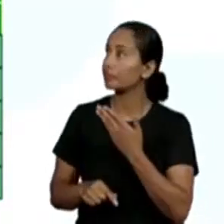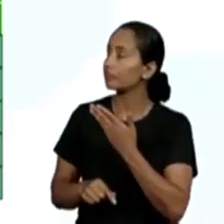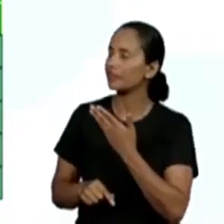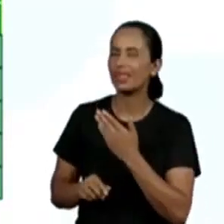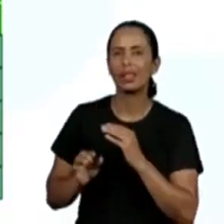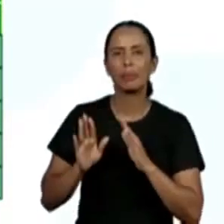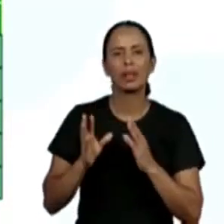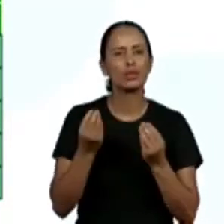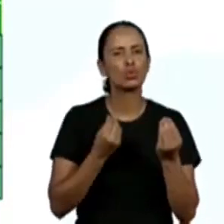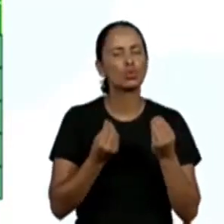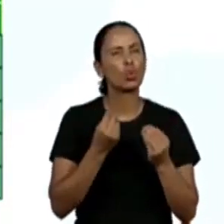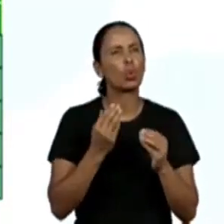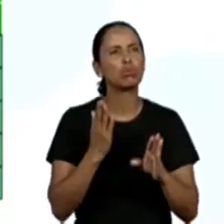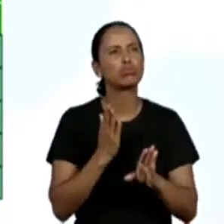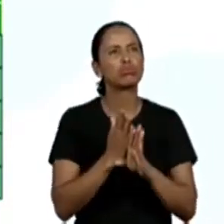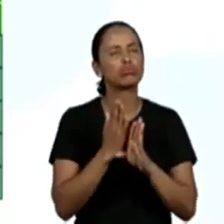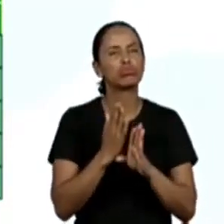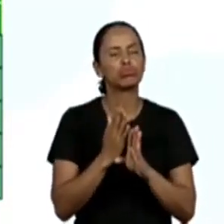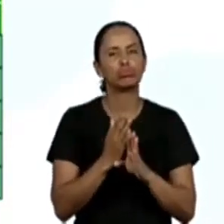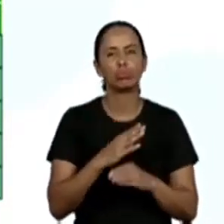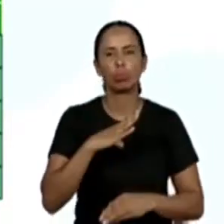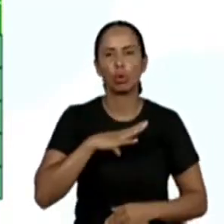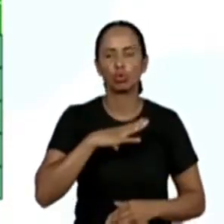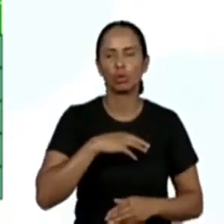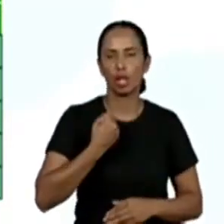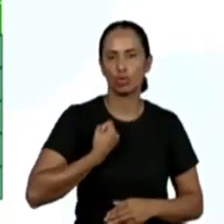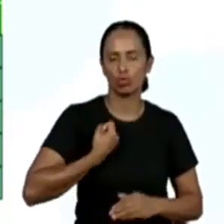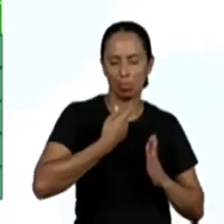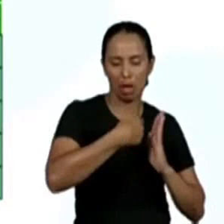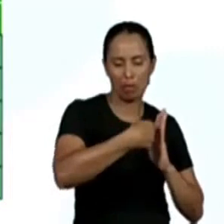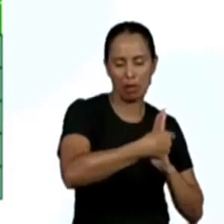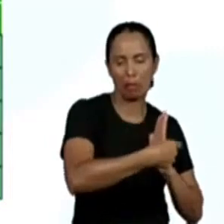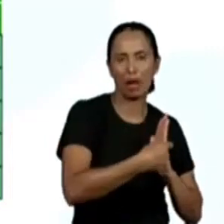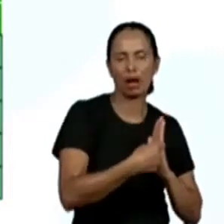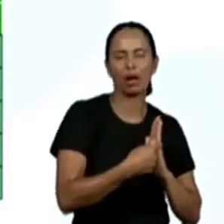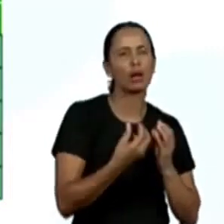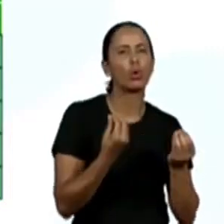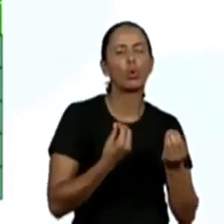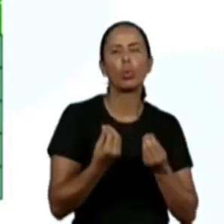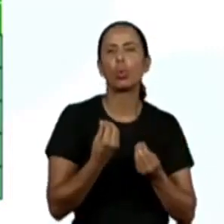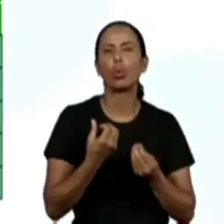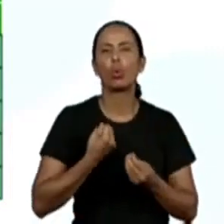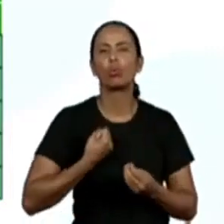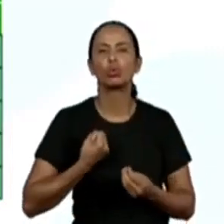que eu identifico? Vamos lá, vou pegar uma outra cor de caneta, que vocês vão ver o seguinte.